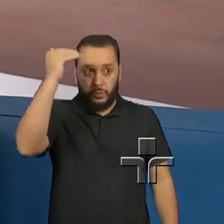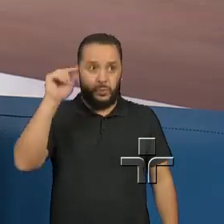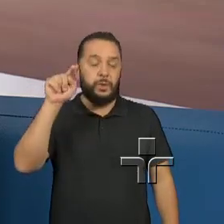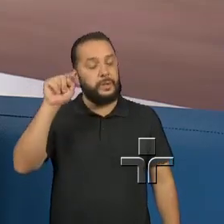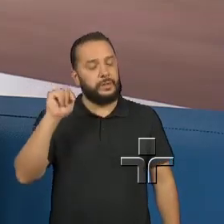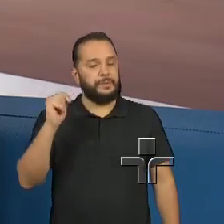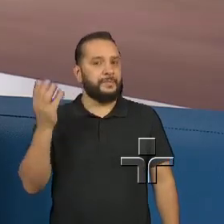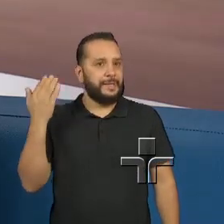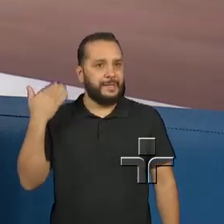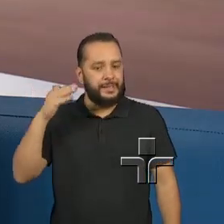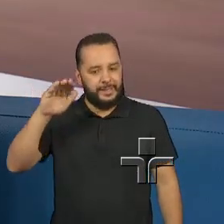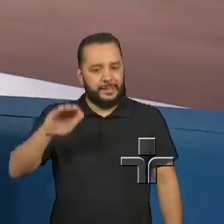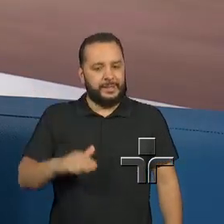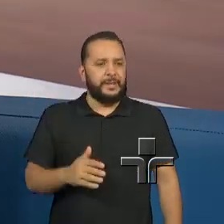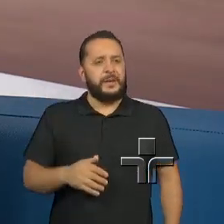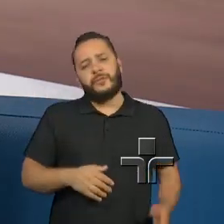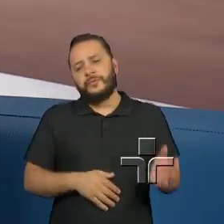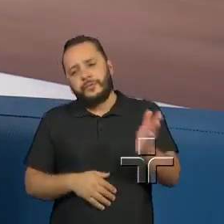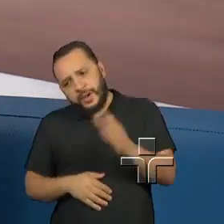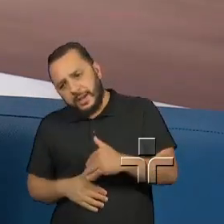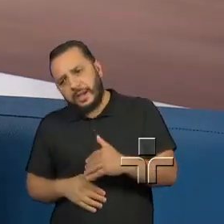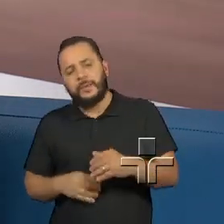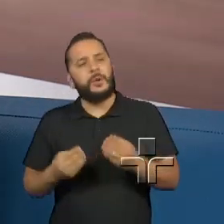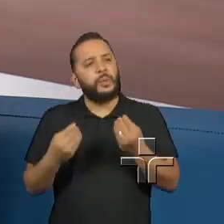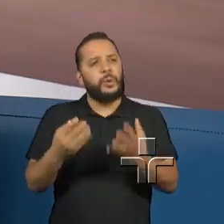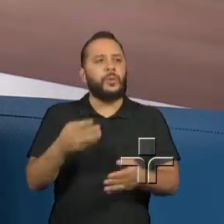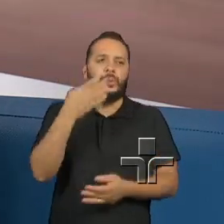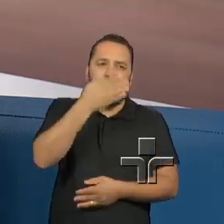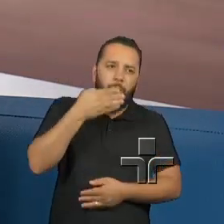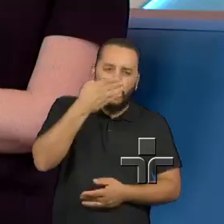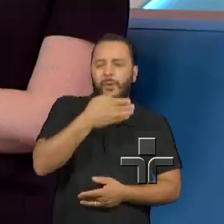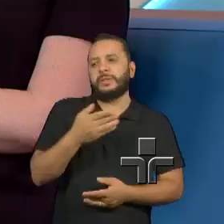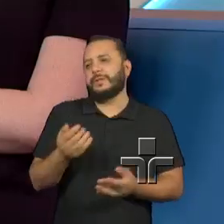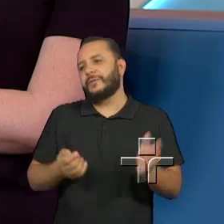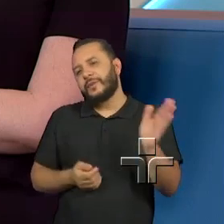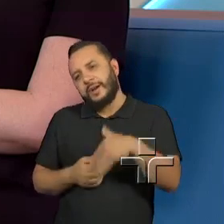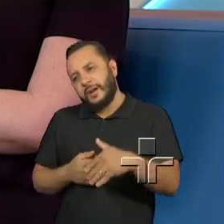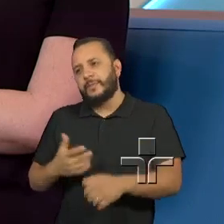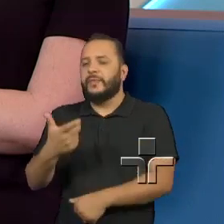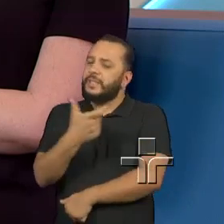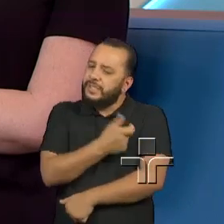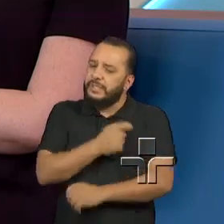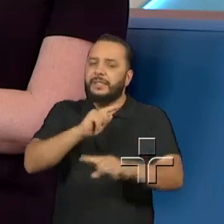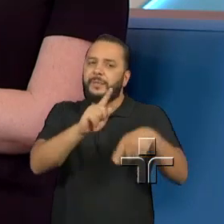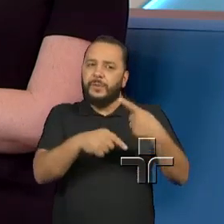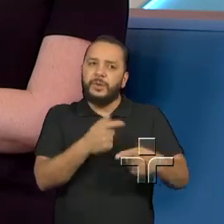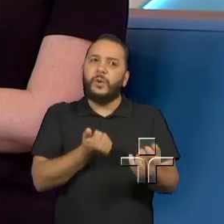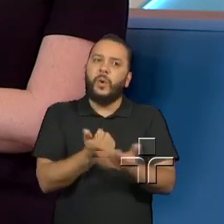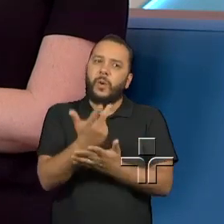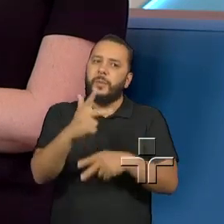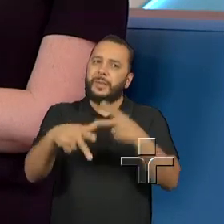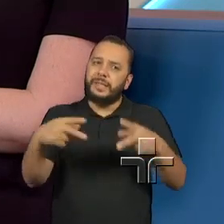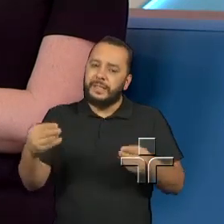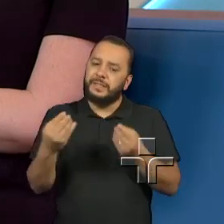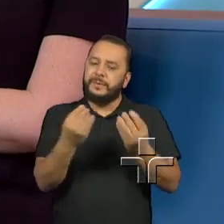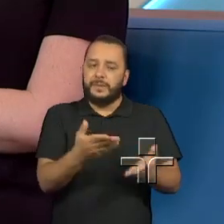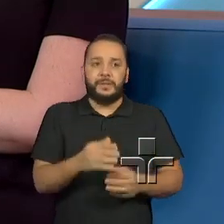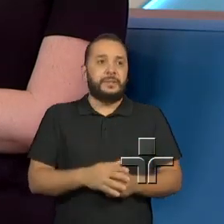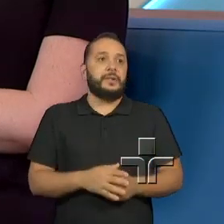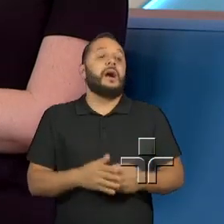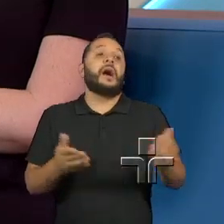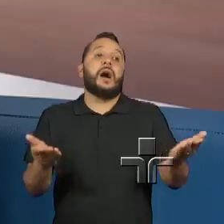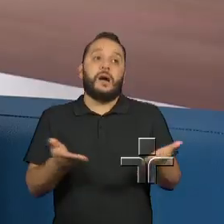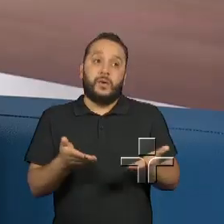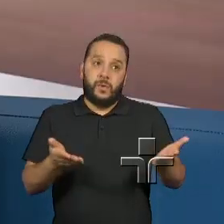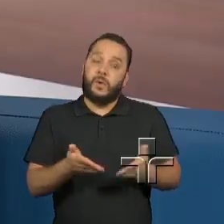começo era, vamos, depois eu te dou alguma coisa. É. Né? E aí agora, né, eu sou educadora